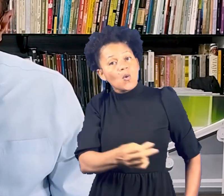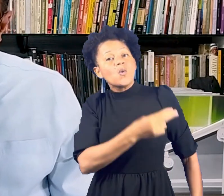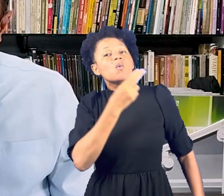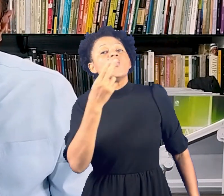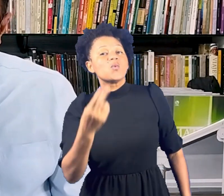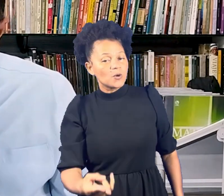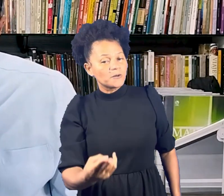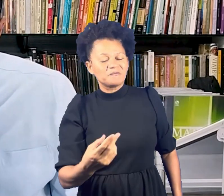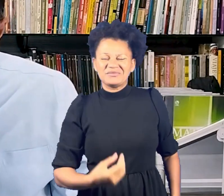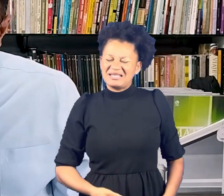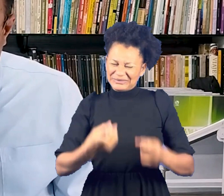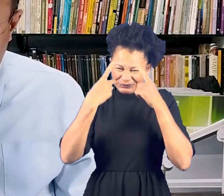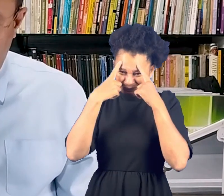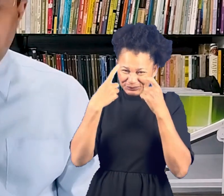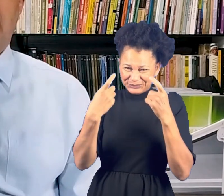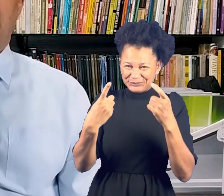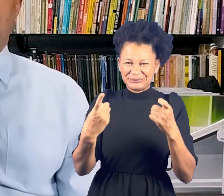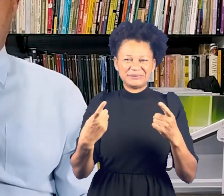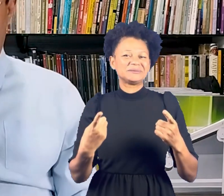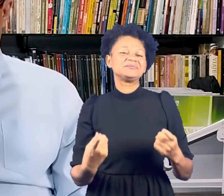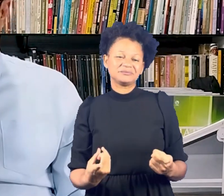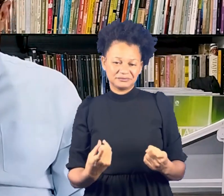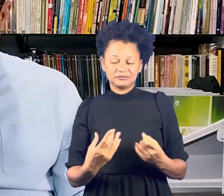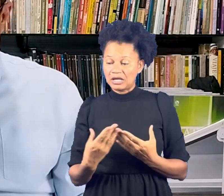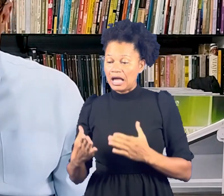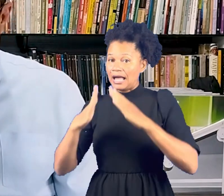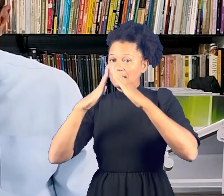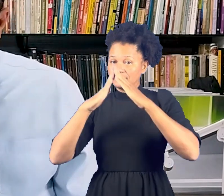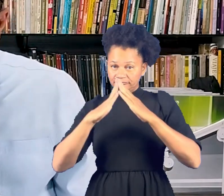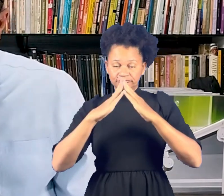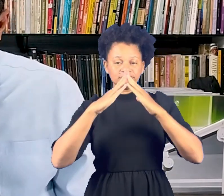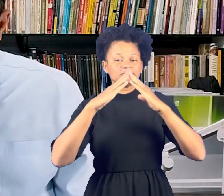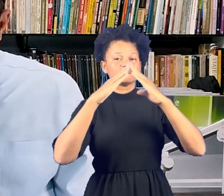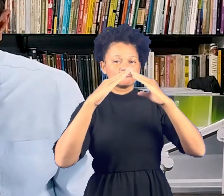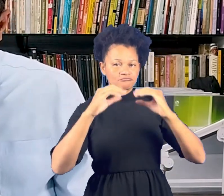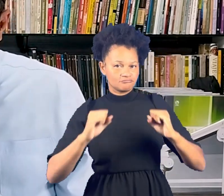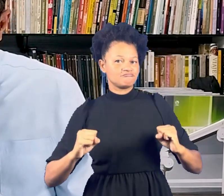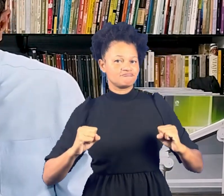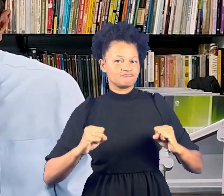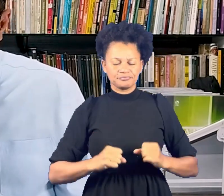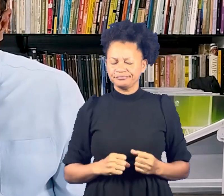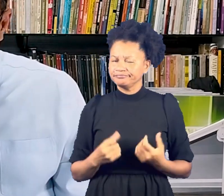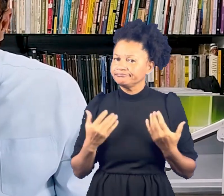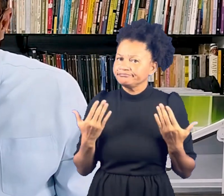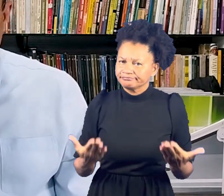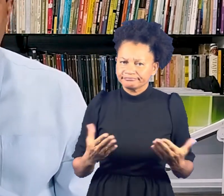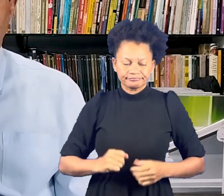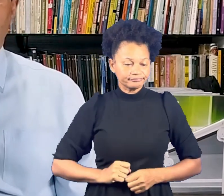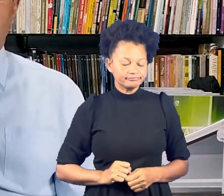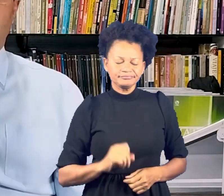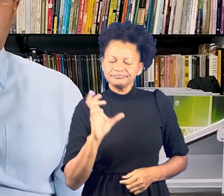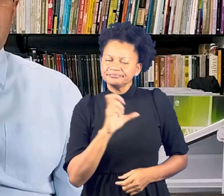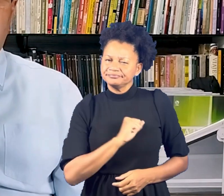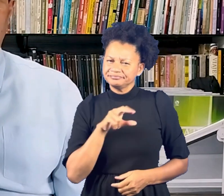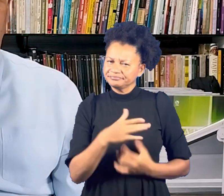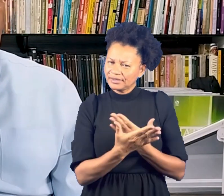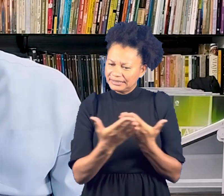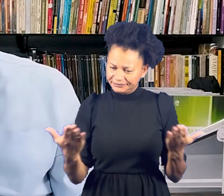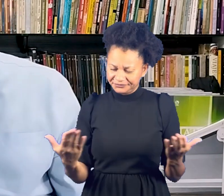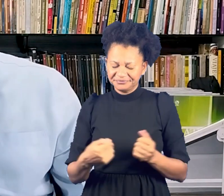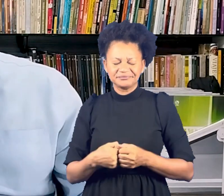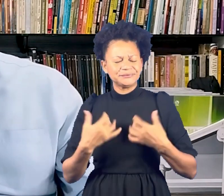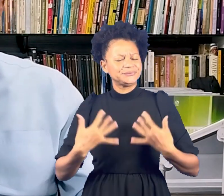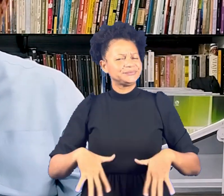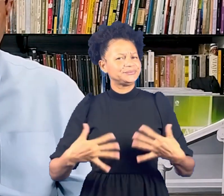a levarem-no violentamente ao sinédrio. Então, meus queridos, nós vemos aqui